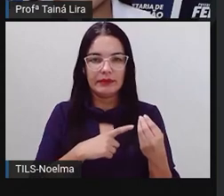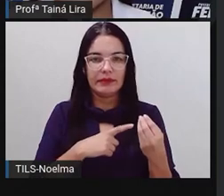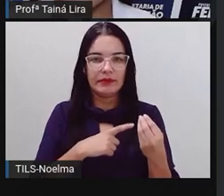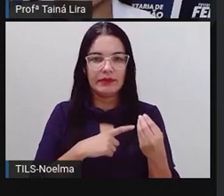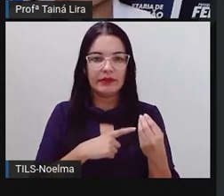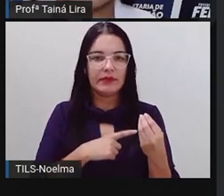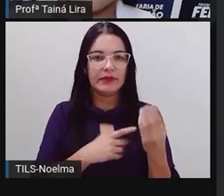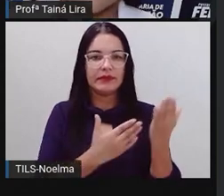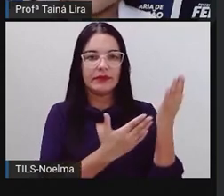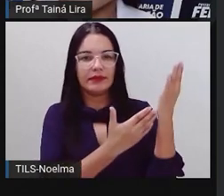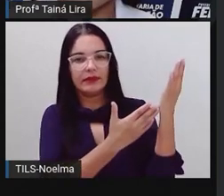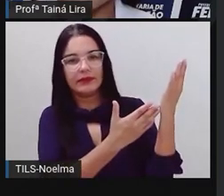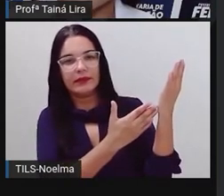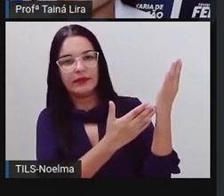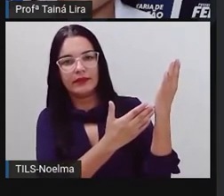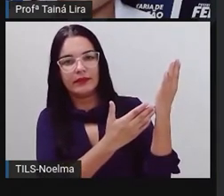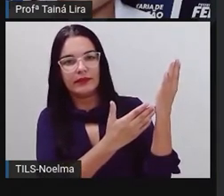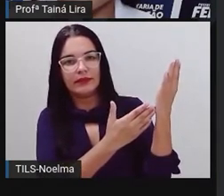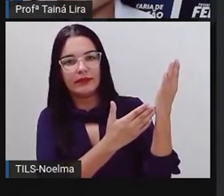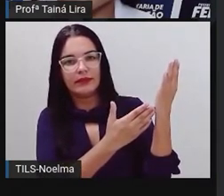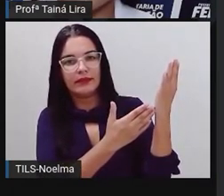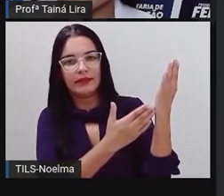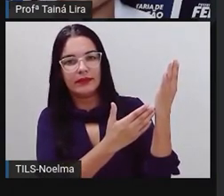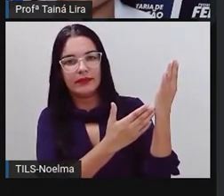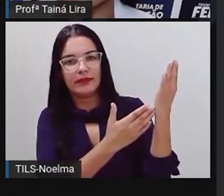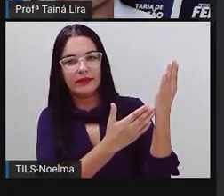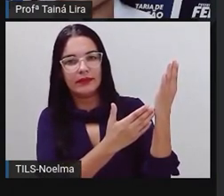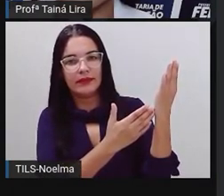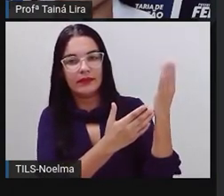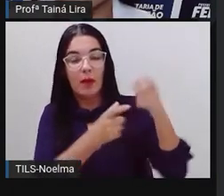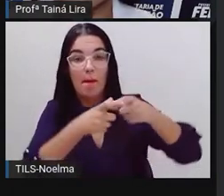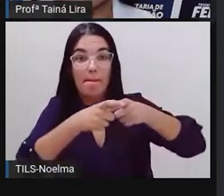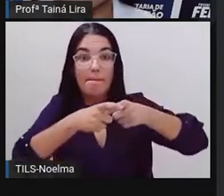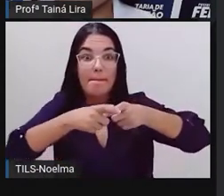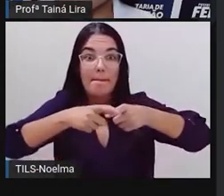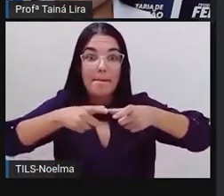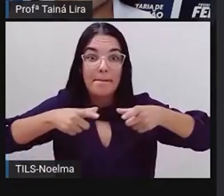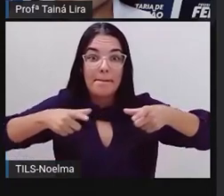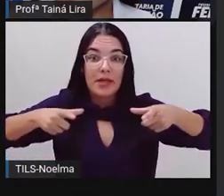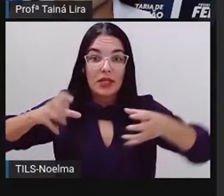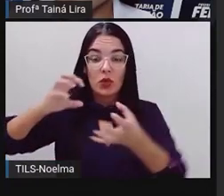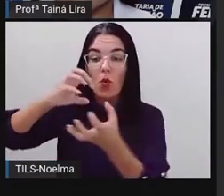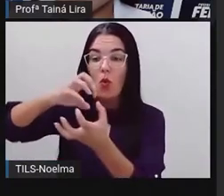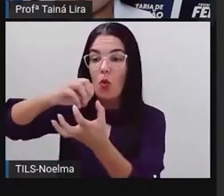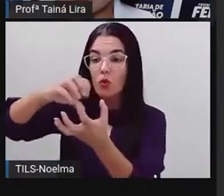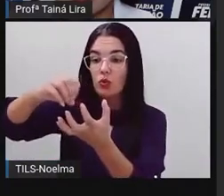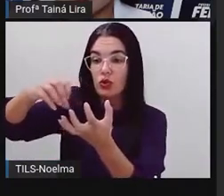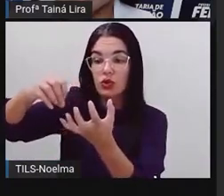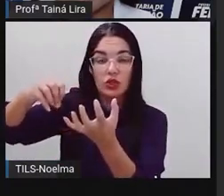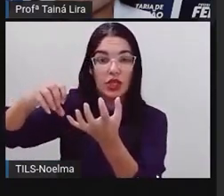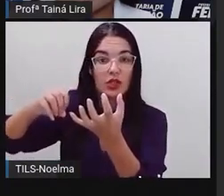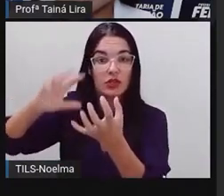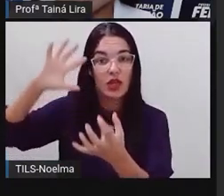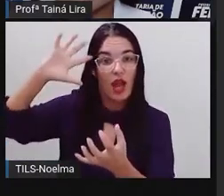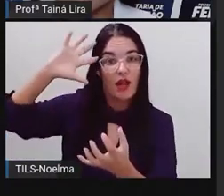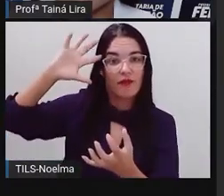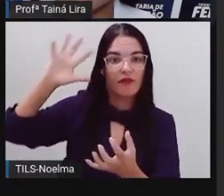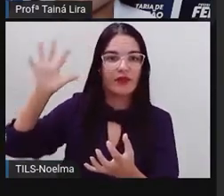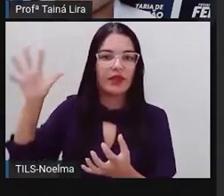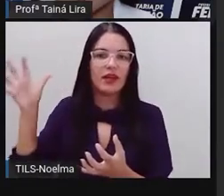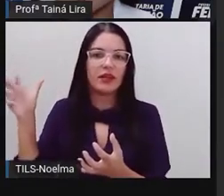Libéria Serra Leoa enfim Observe no tamanho do continente africano